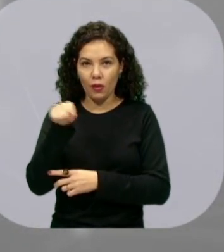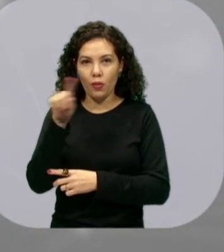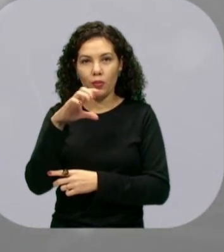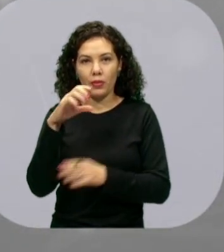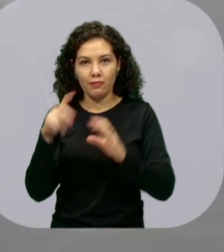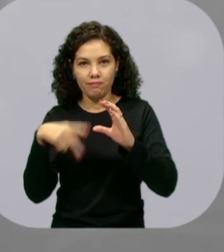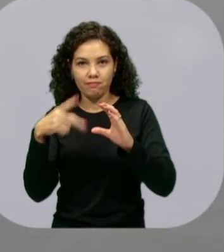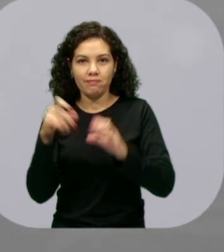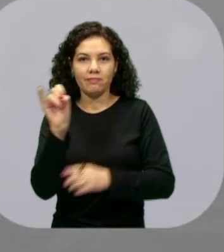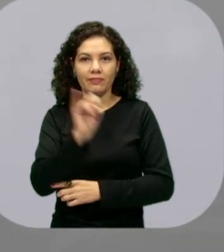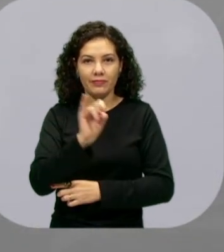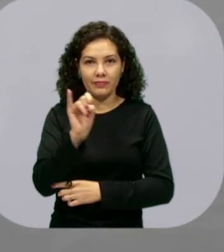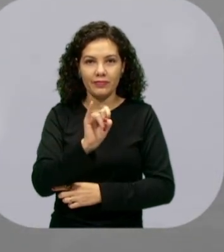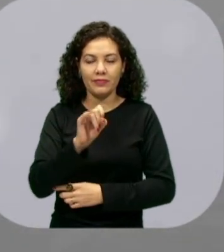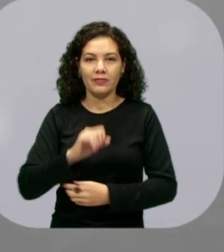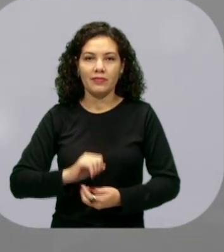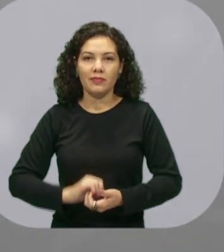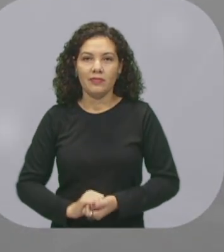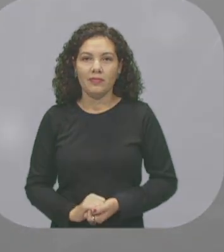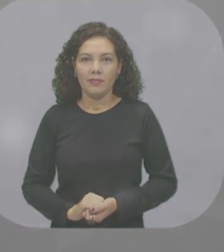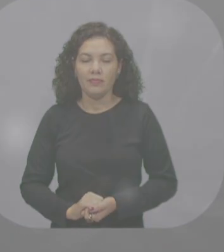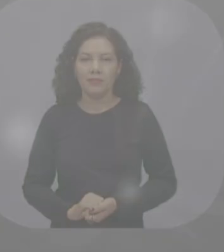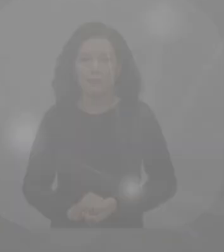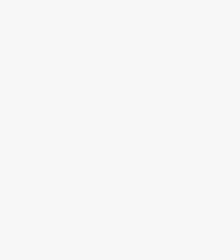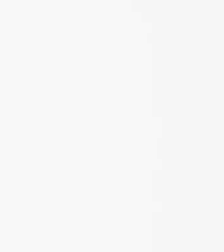@Câmara Itajaí.